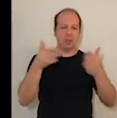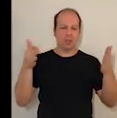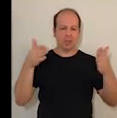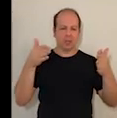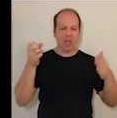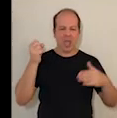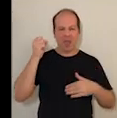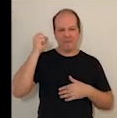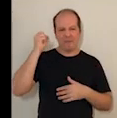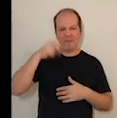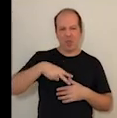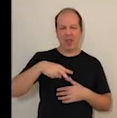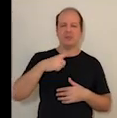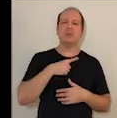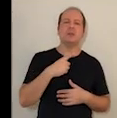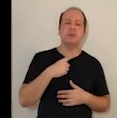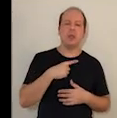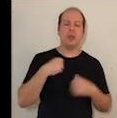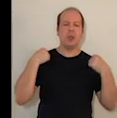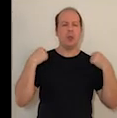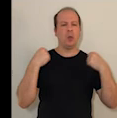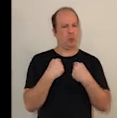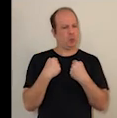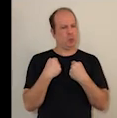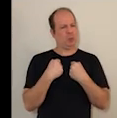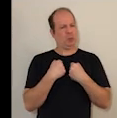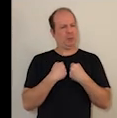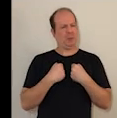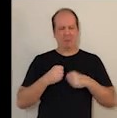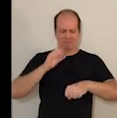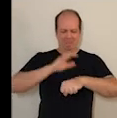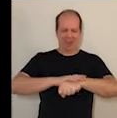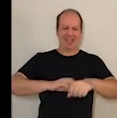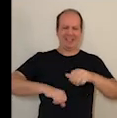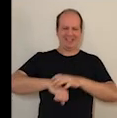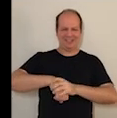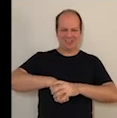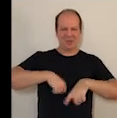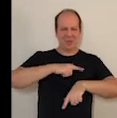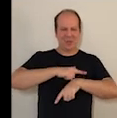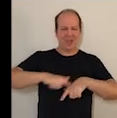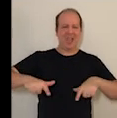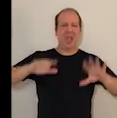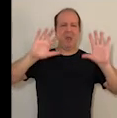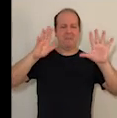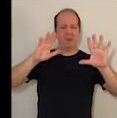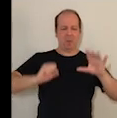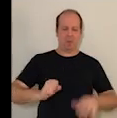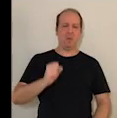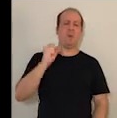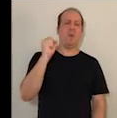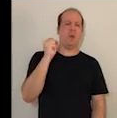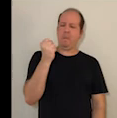quarto, escancarando a porta com violência. Está sem gibão, a camisa em farrapos, os braços quase